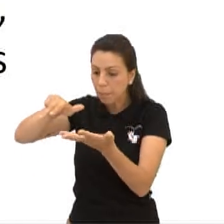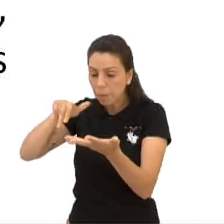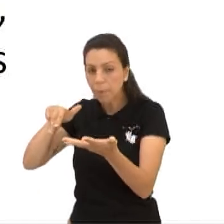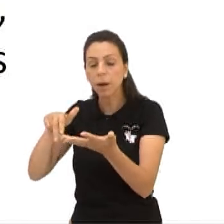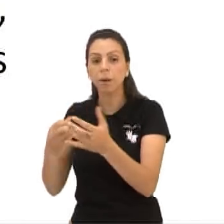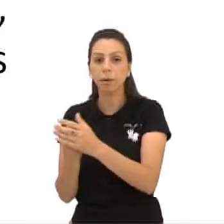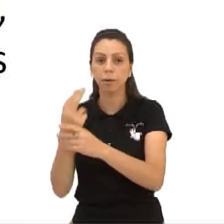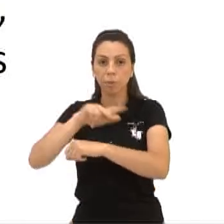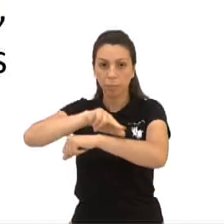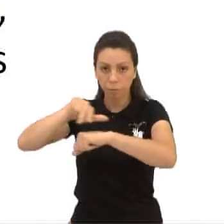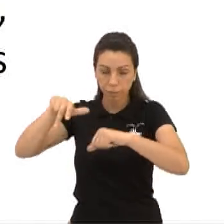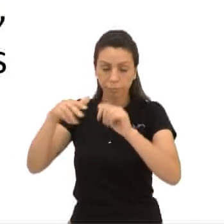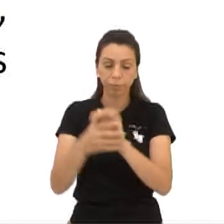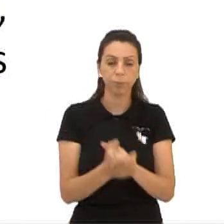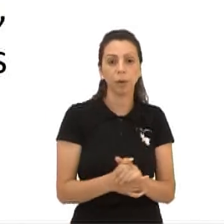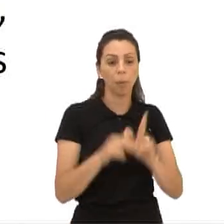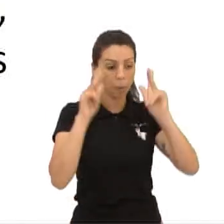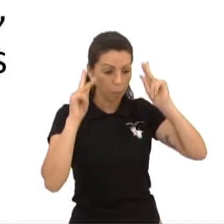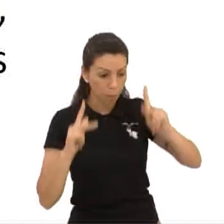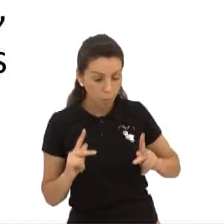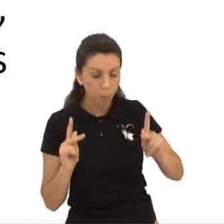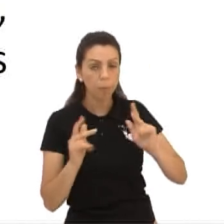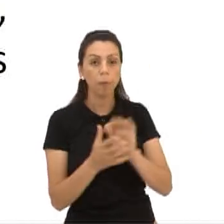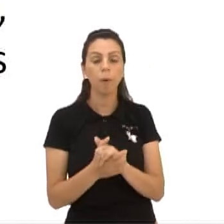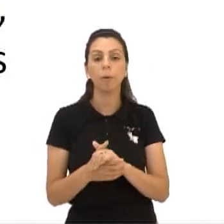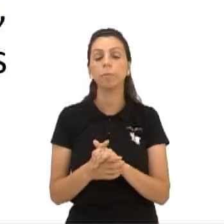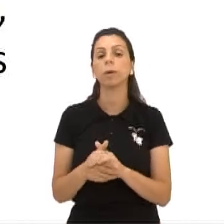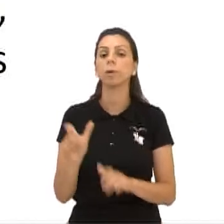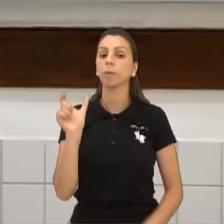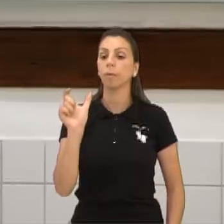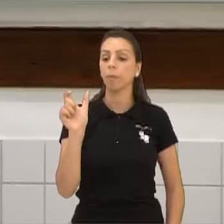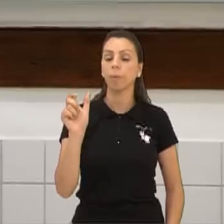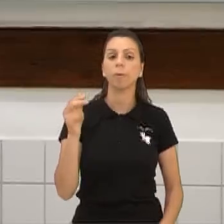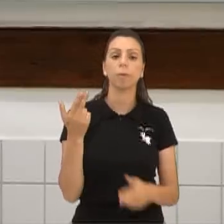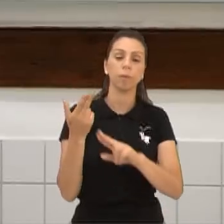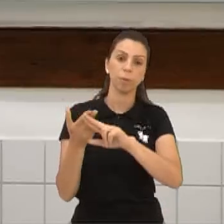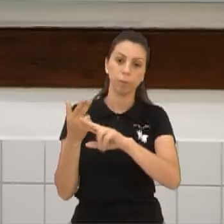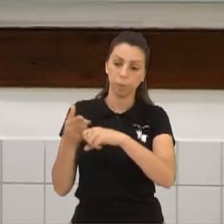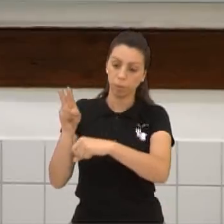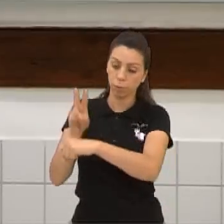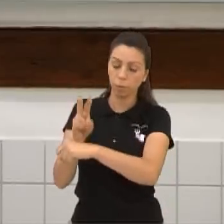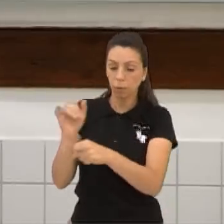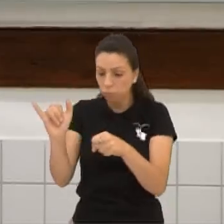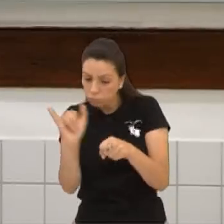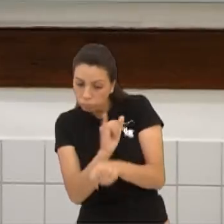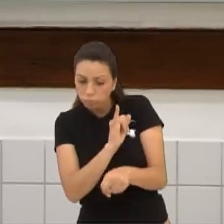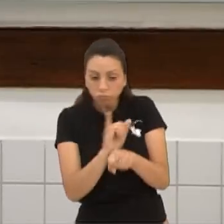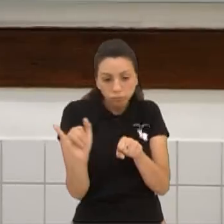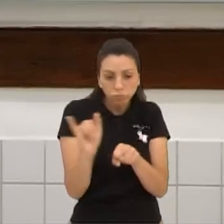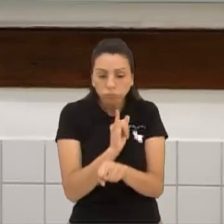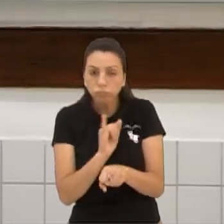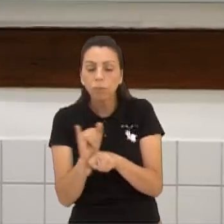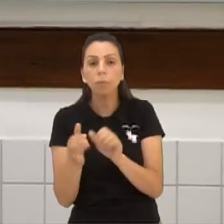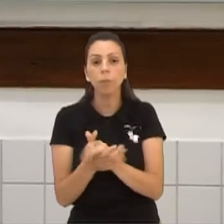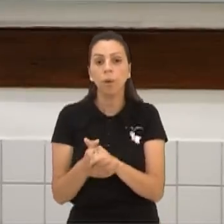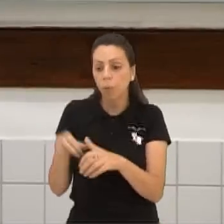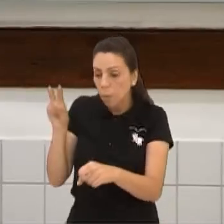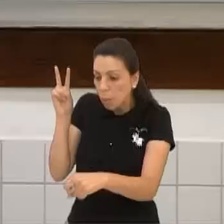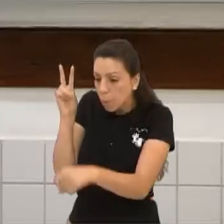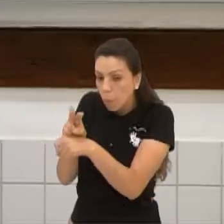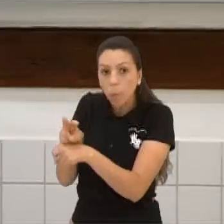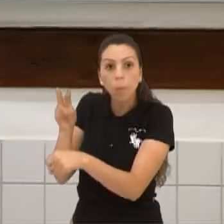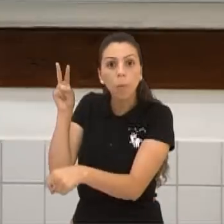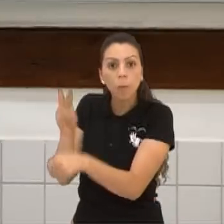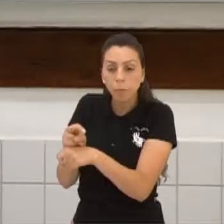quando o homem utiliza a sustentabilidade ambiental, ele tende a achar estratégias para proteger os